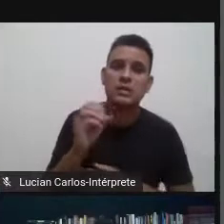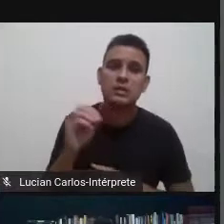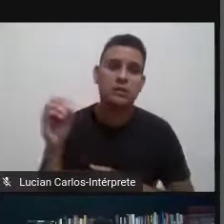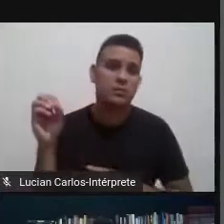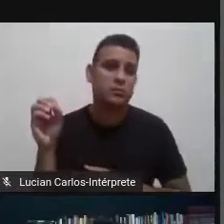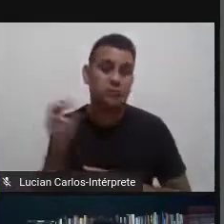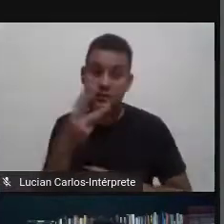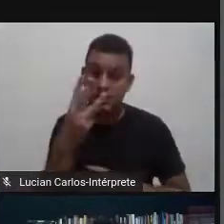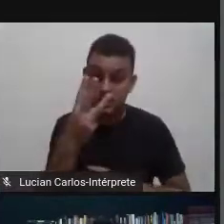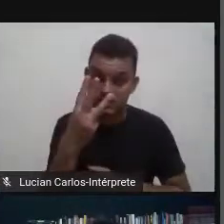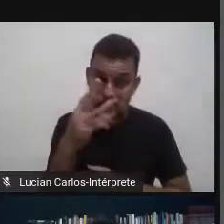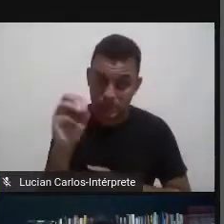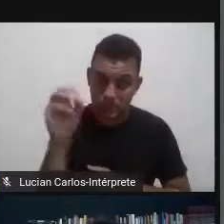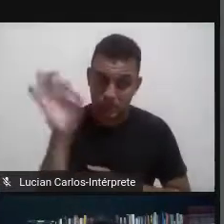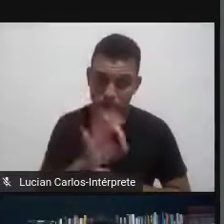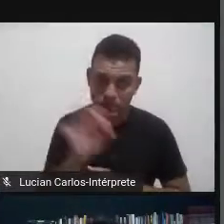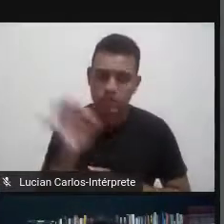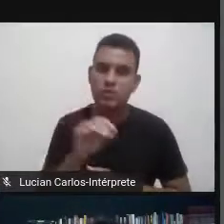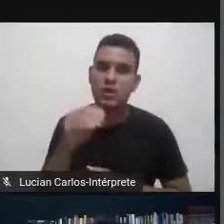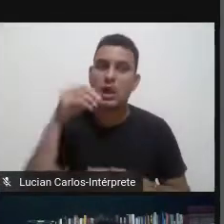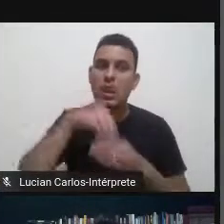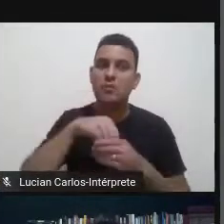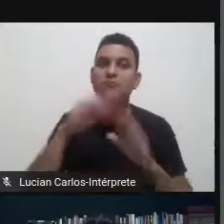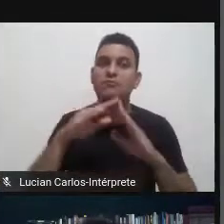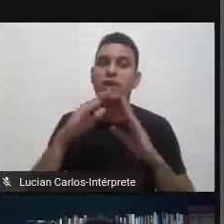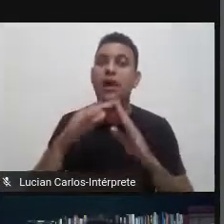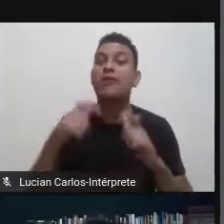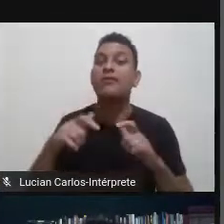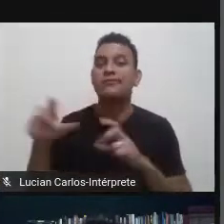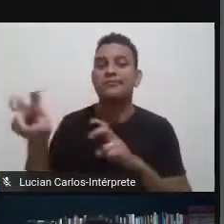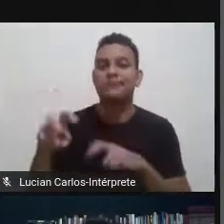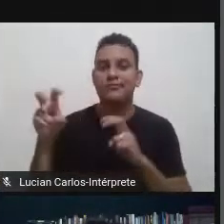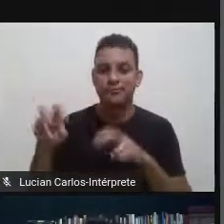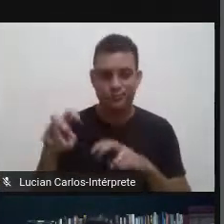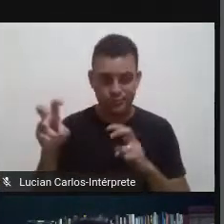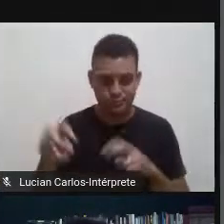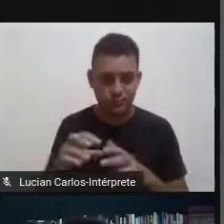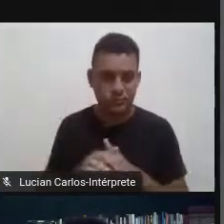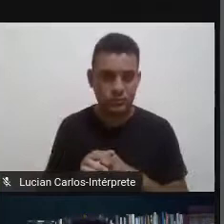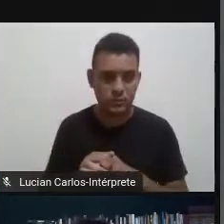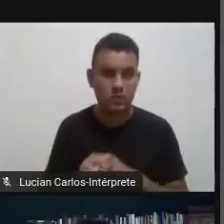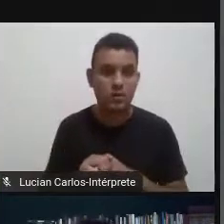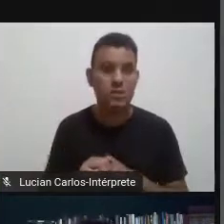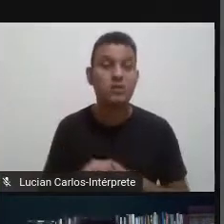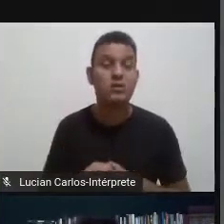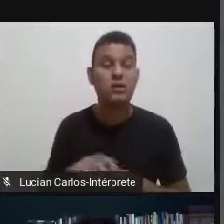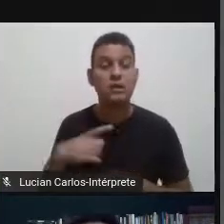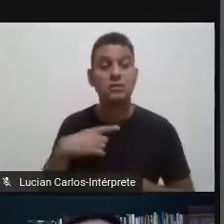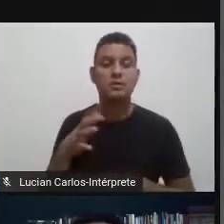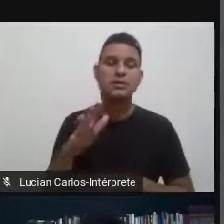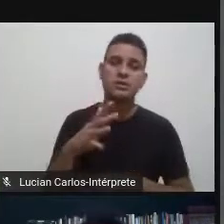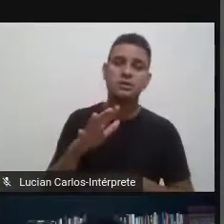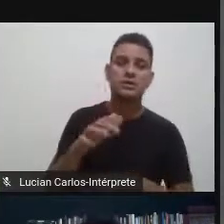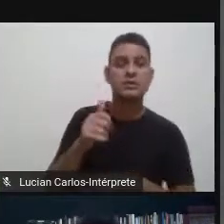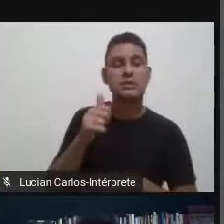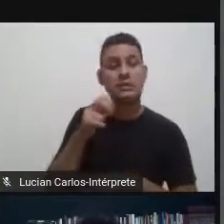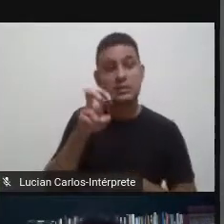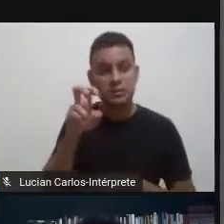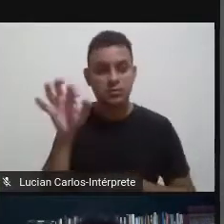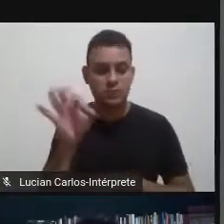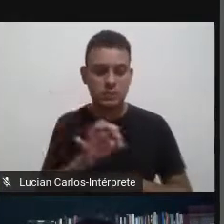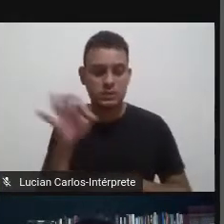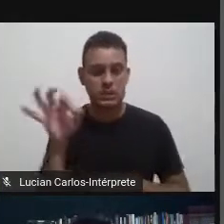30% residem em área rural, e desses, do total de mais de 850, nós temos em média 15%